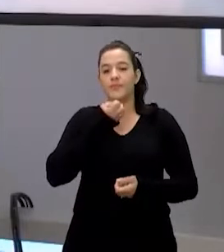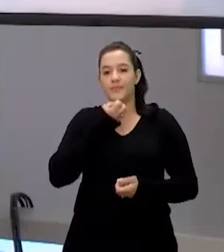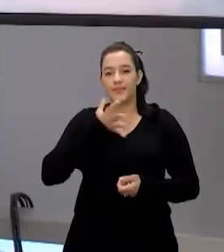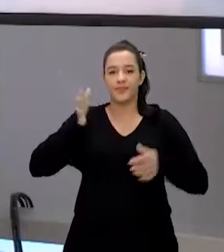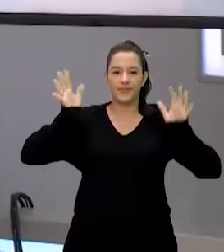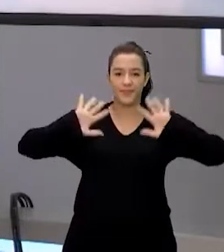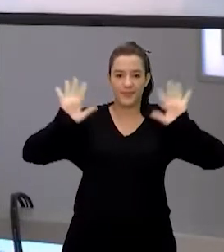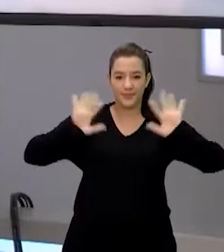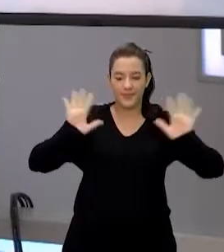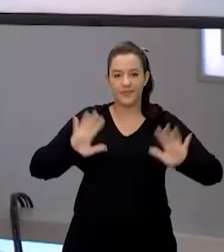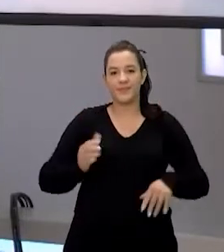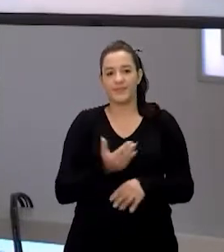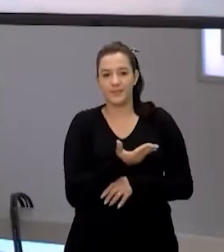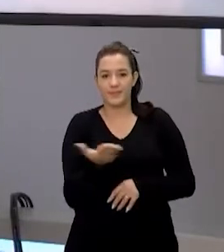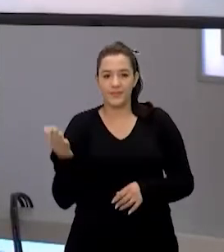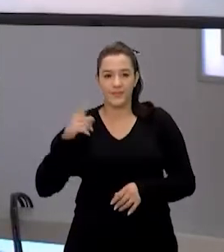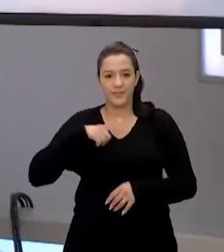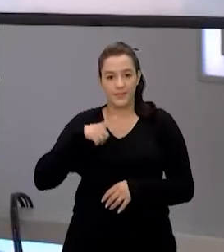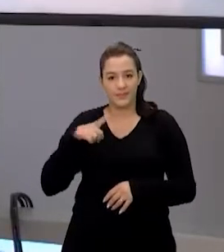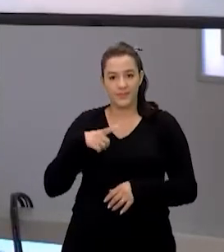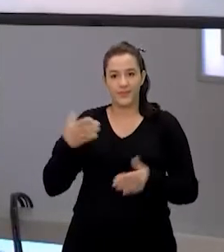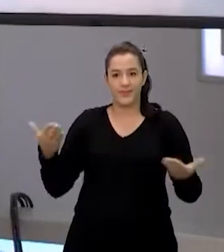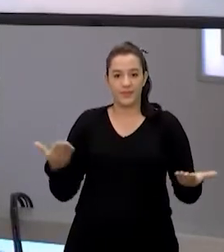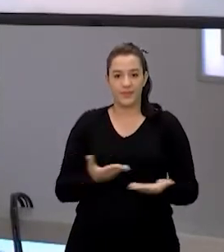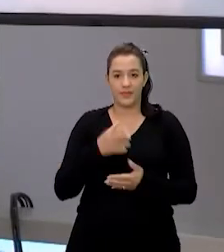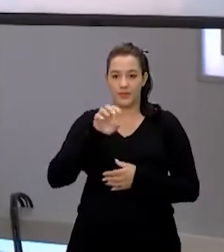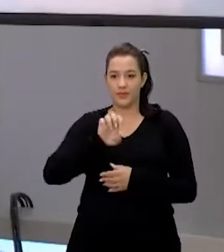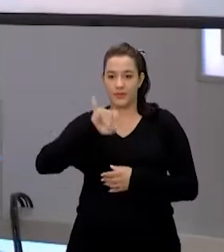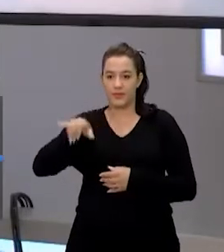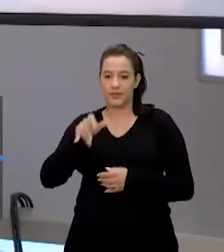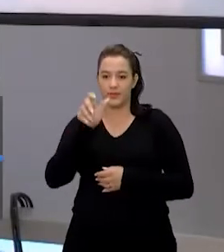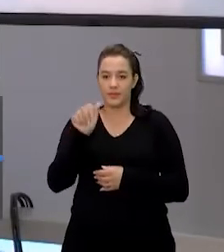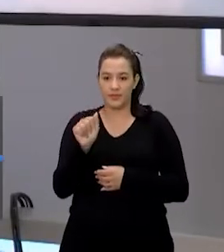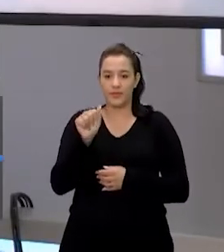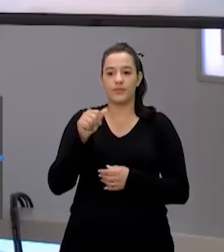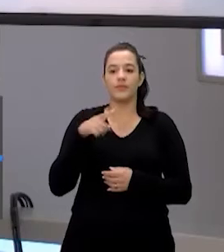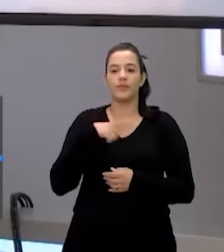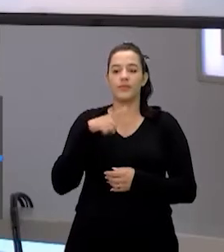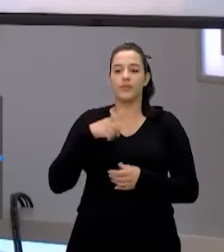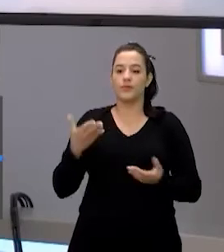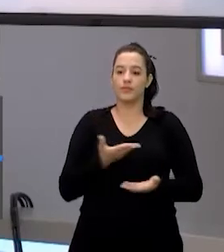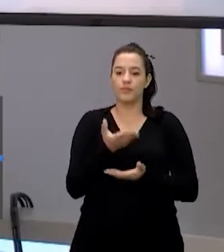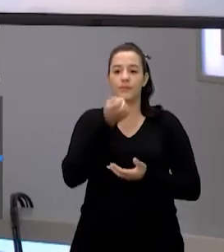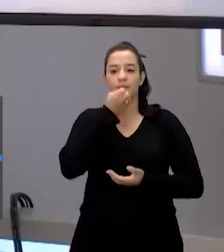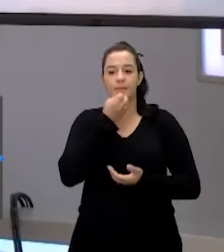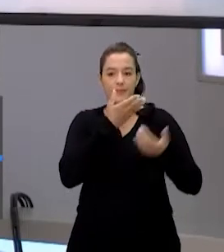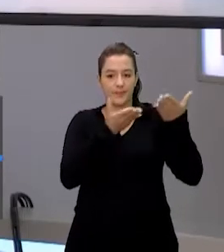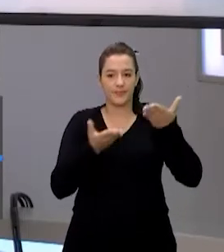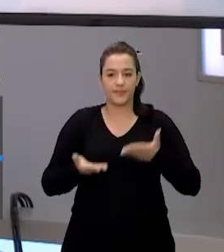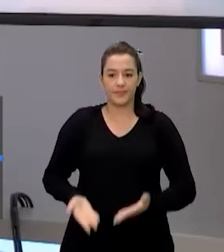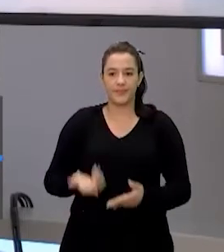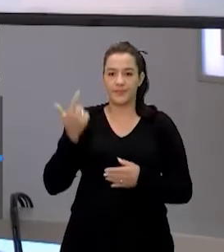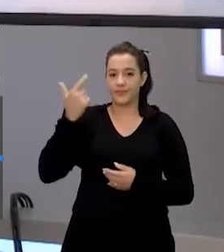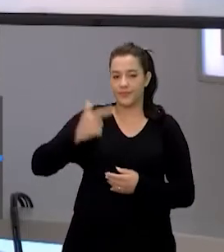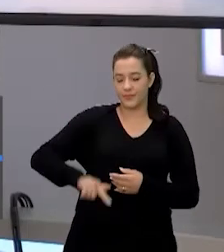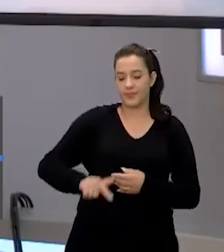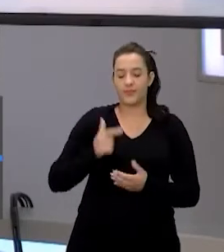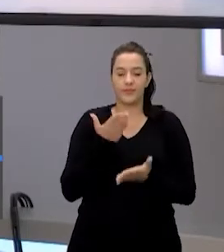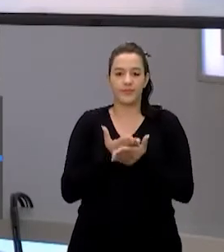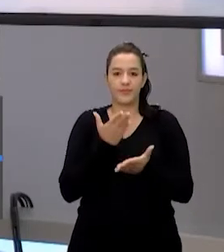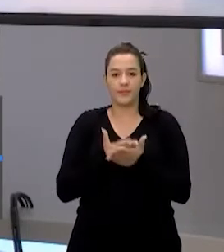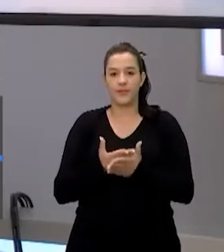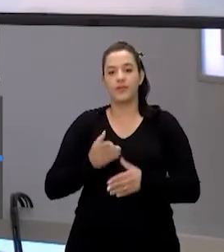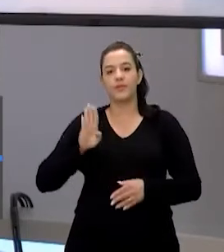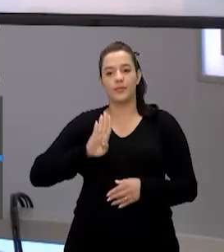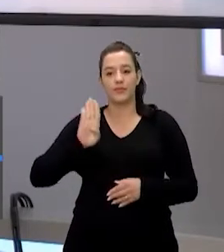Olá, pessoal do terceiro termo do EJA, do ensino médio, sejam todos bem-vindos a mais uma aula de biologia.